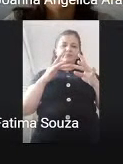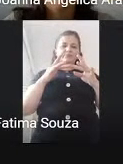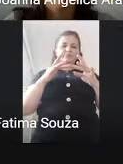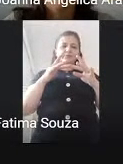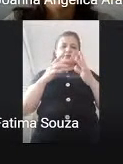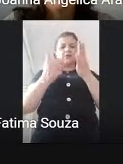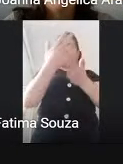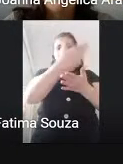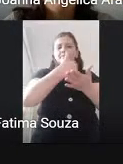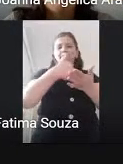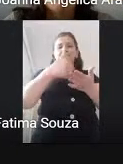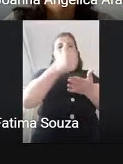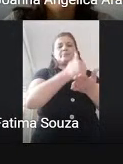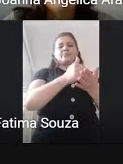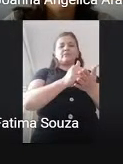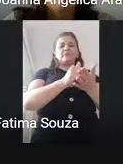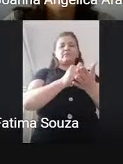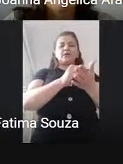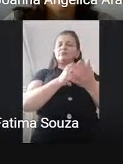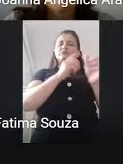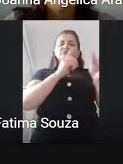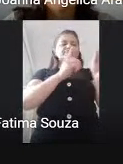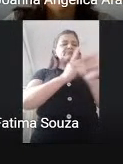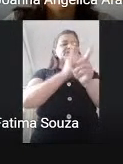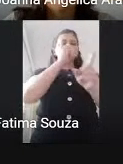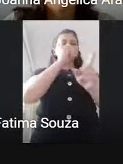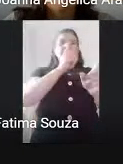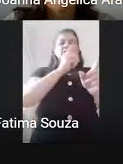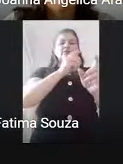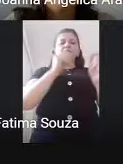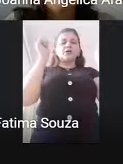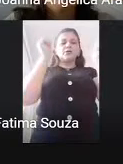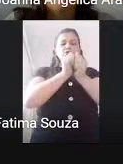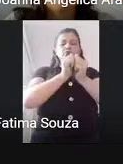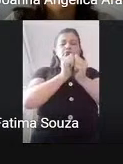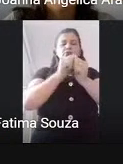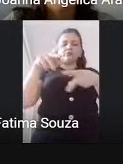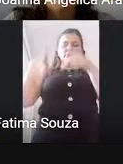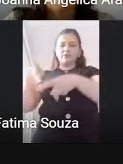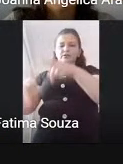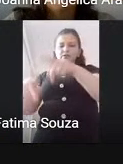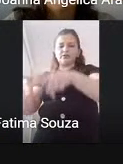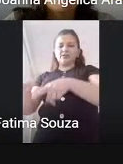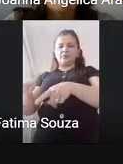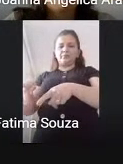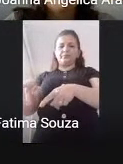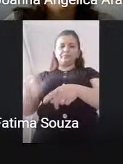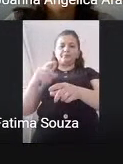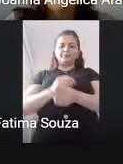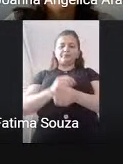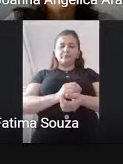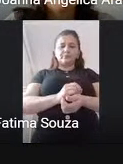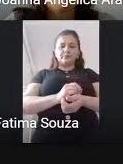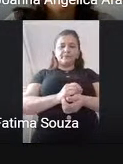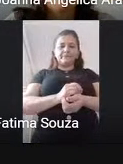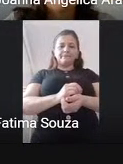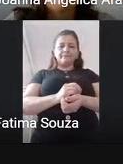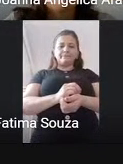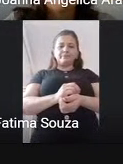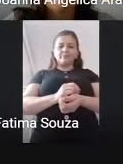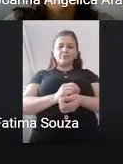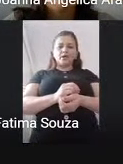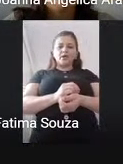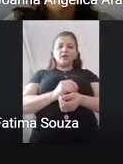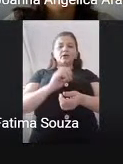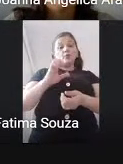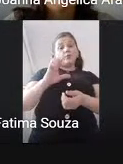mapeamento, identificação e aproximação com a população, né? Então, um elemento fundamental